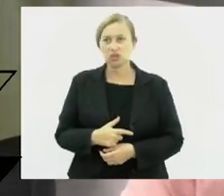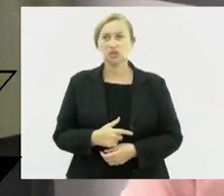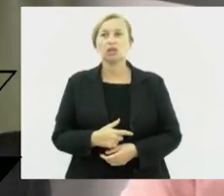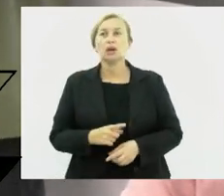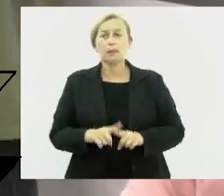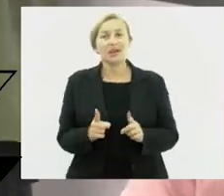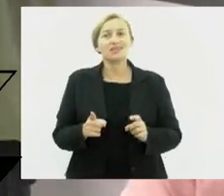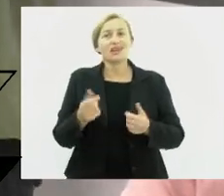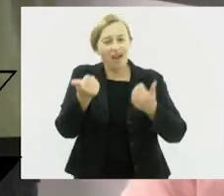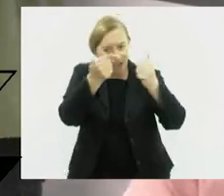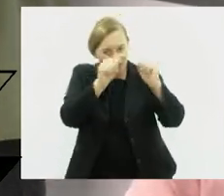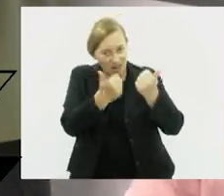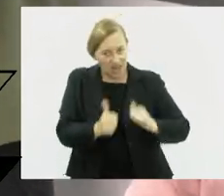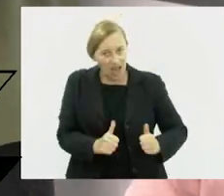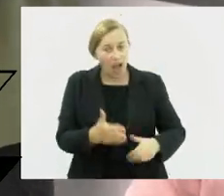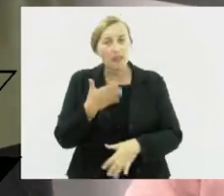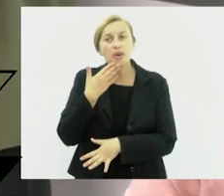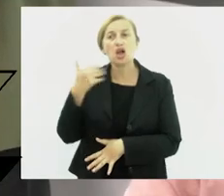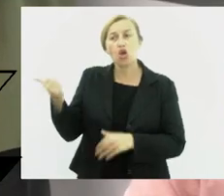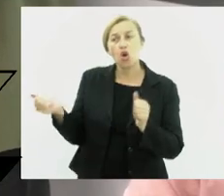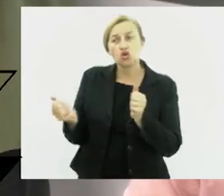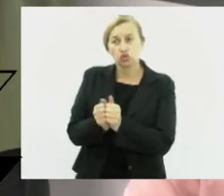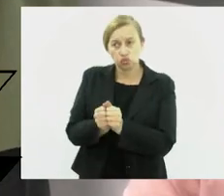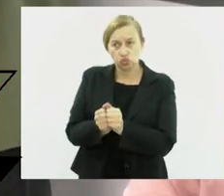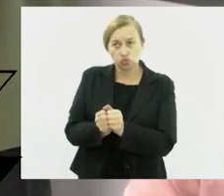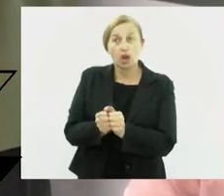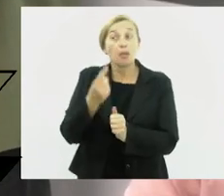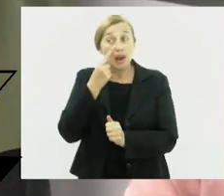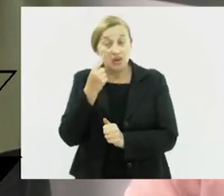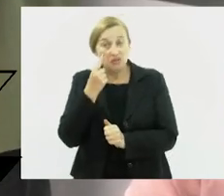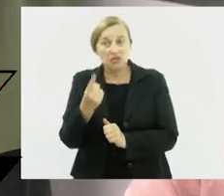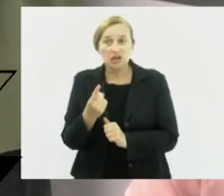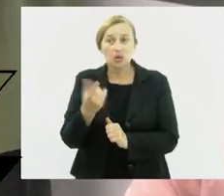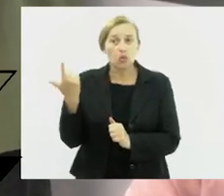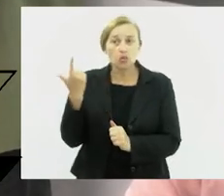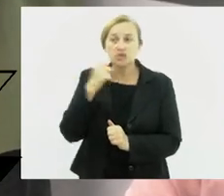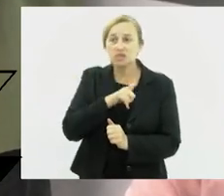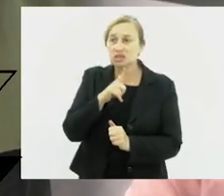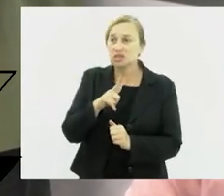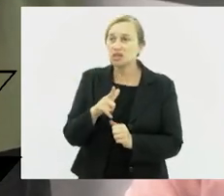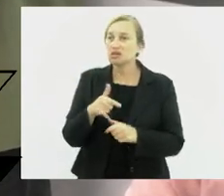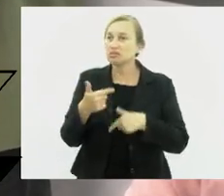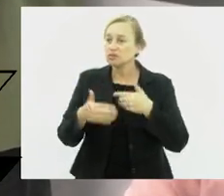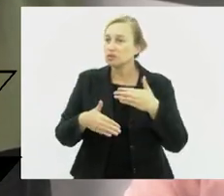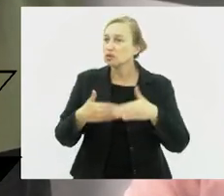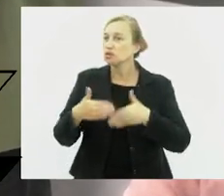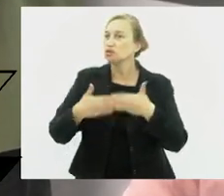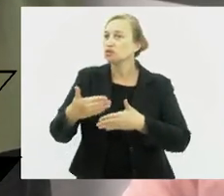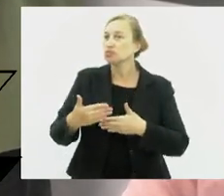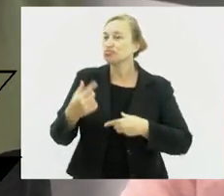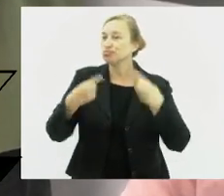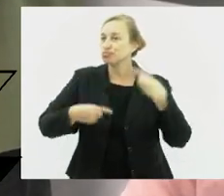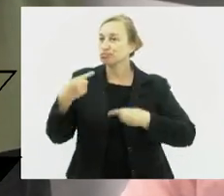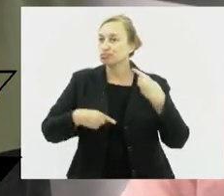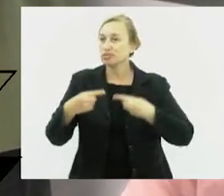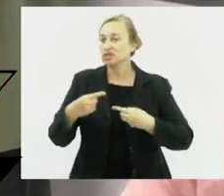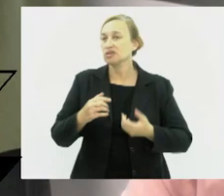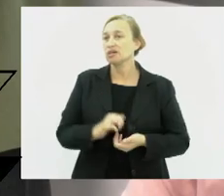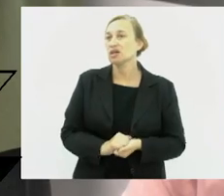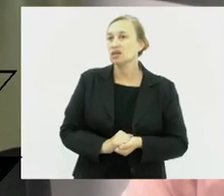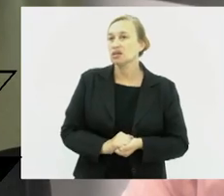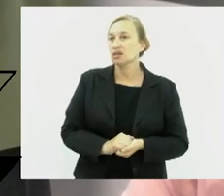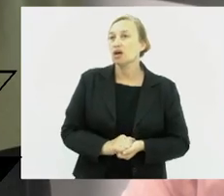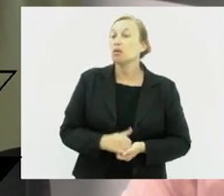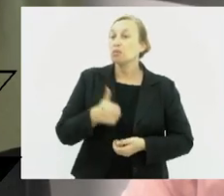dar uma avaliada nisso de uma forma conjunta, para que a gente consiga dar o melhor andamento possível nesse debate. Então, fica aí como